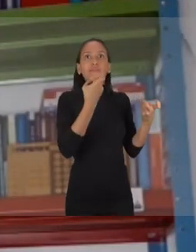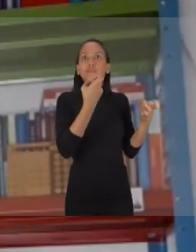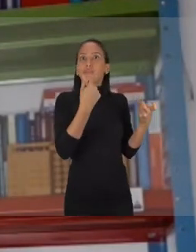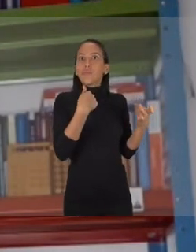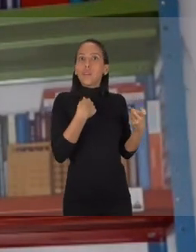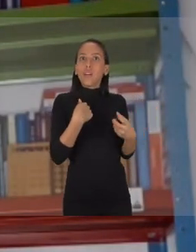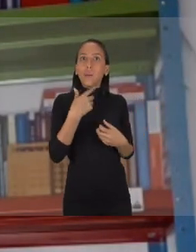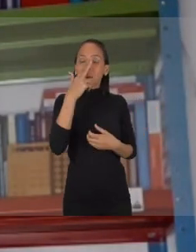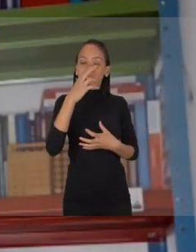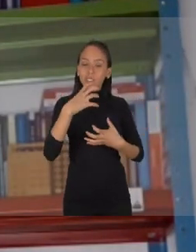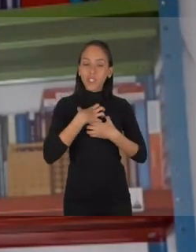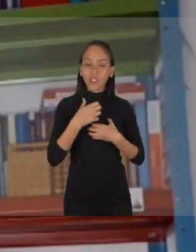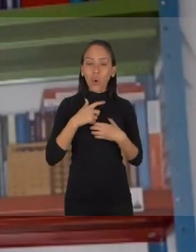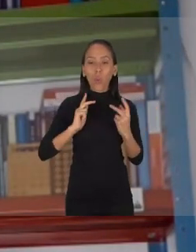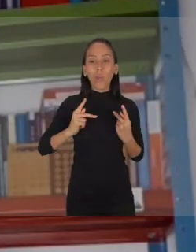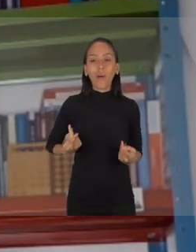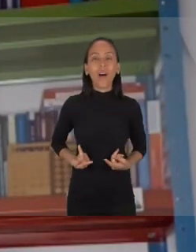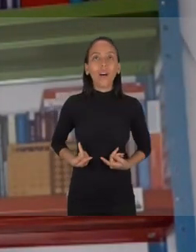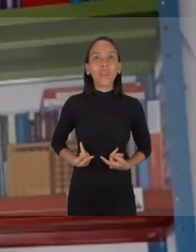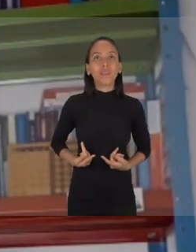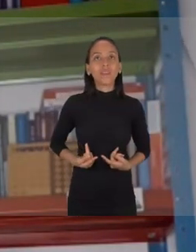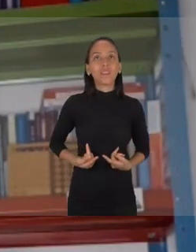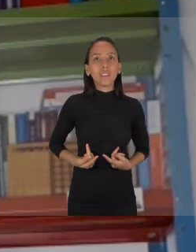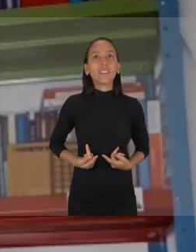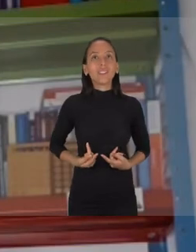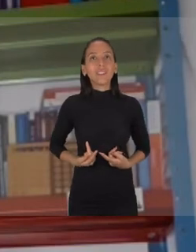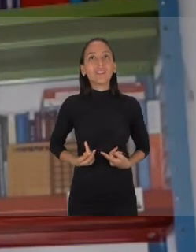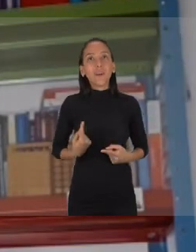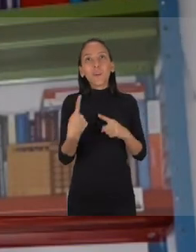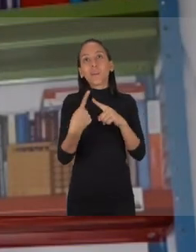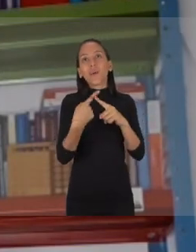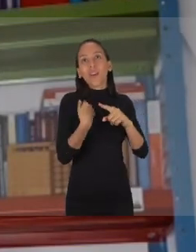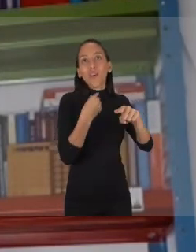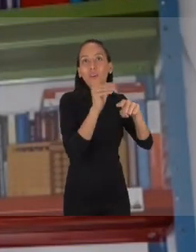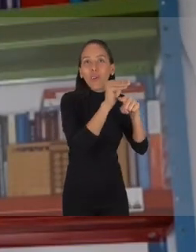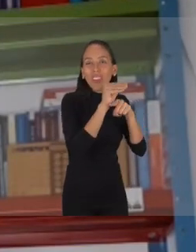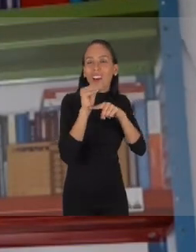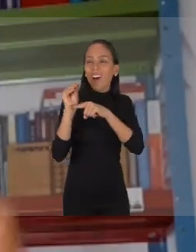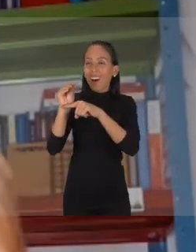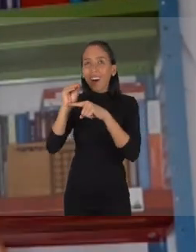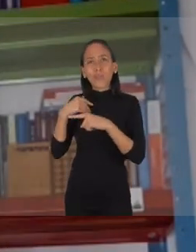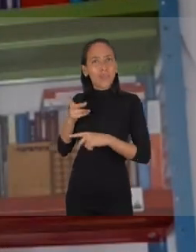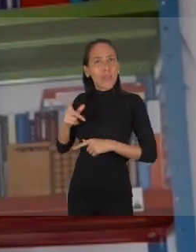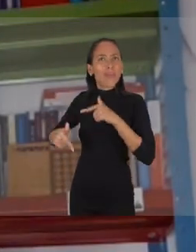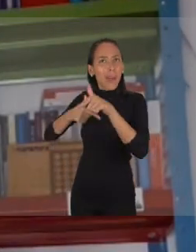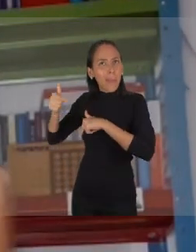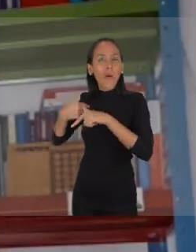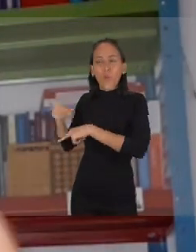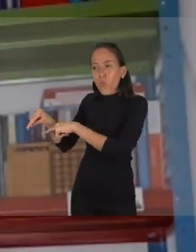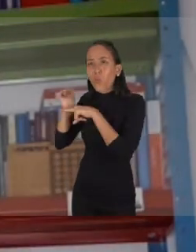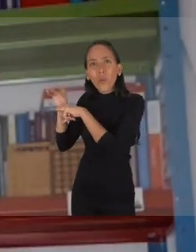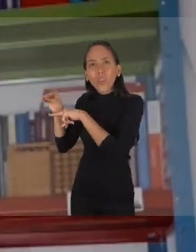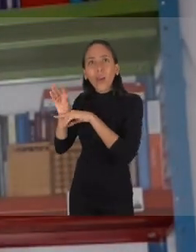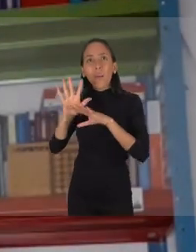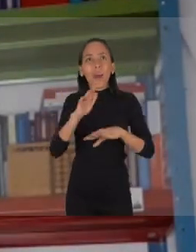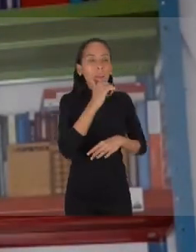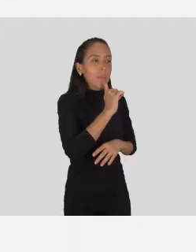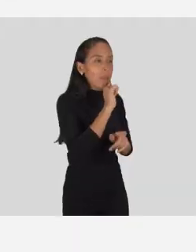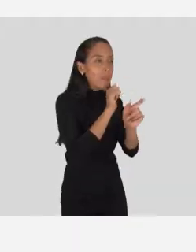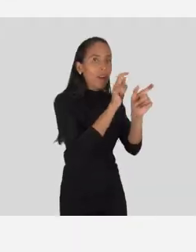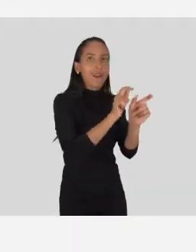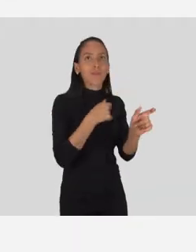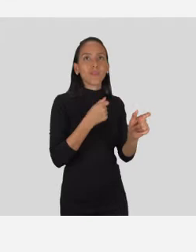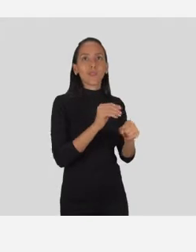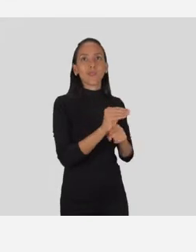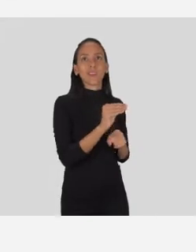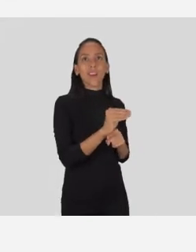minha humanidade, né, de você tá cuidando de tanta gente, mas talvez em algum momento sua mãe precise ser cuidada.